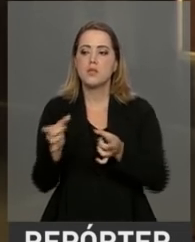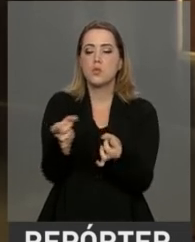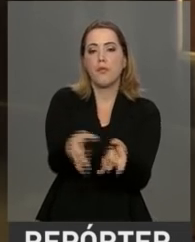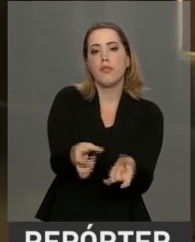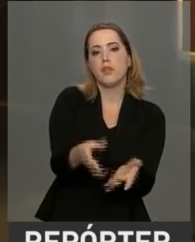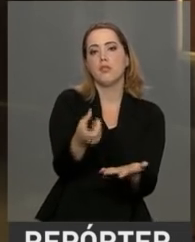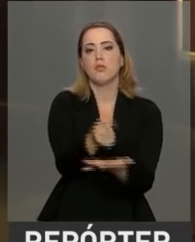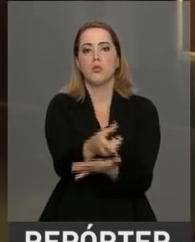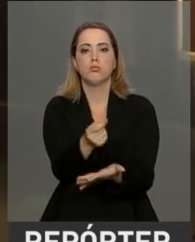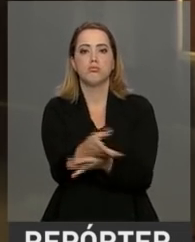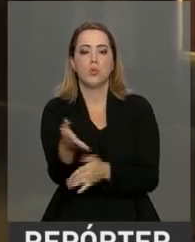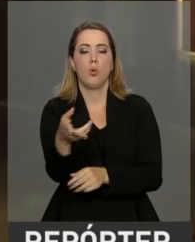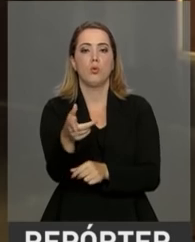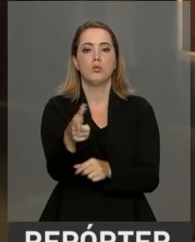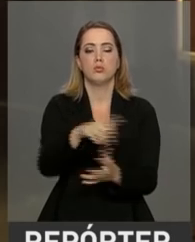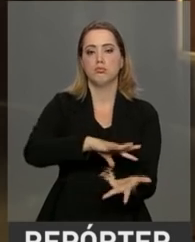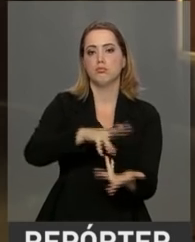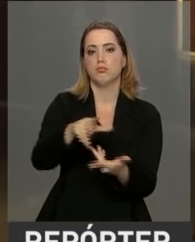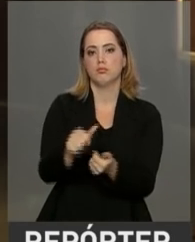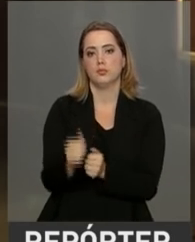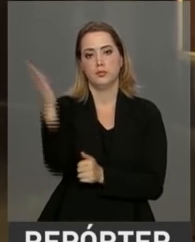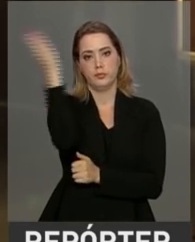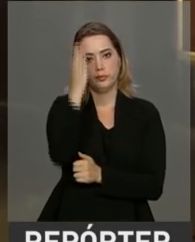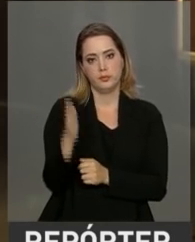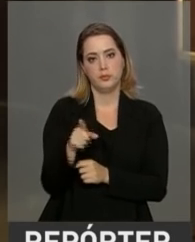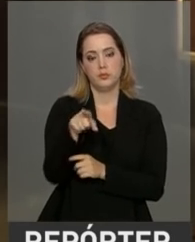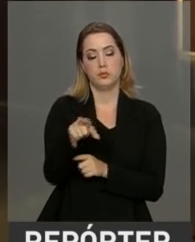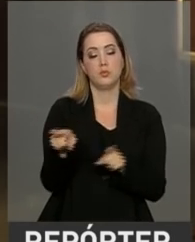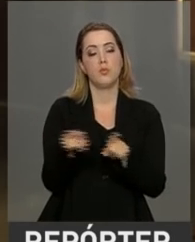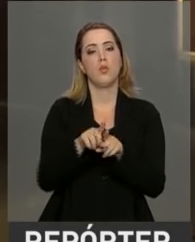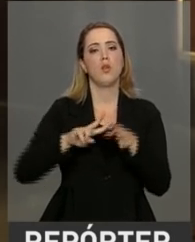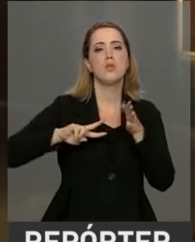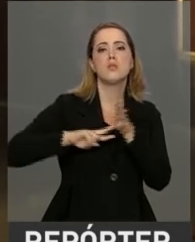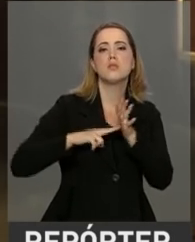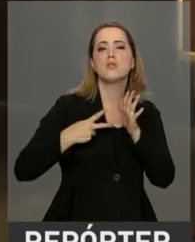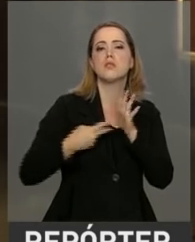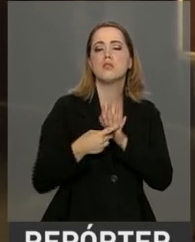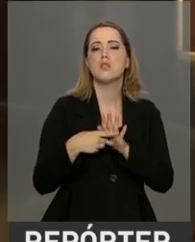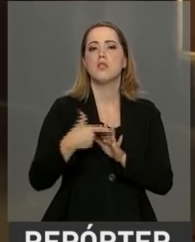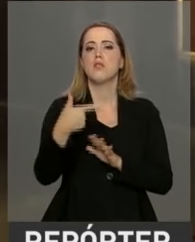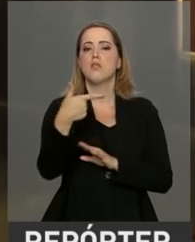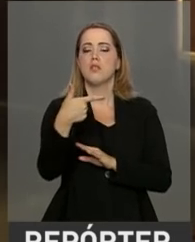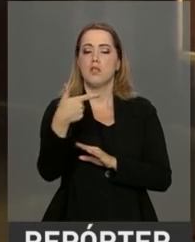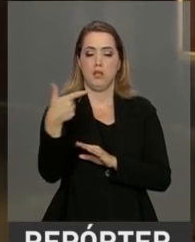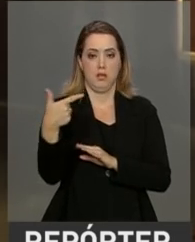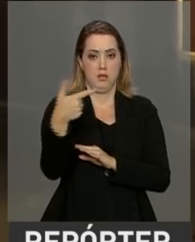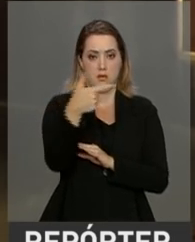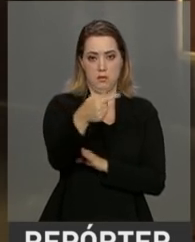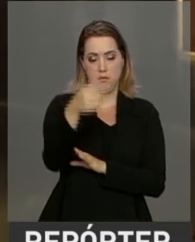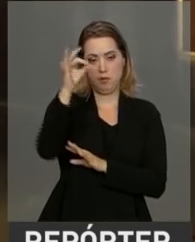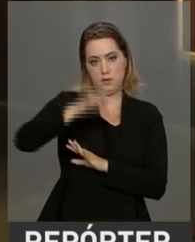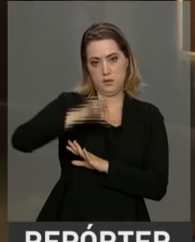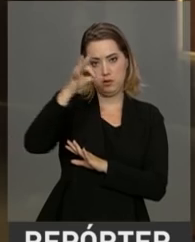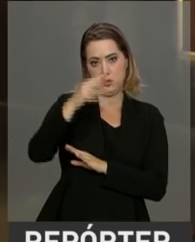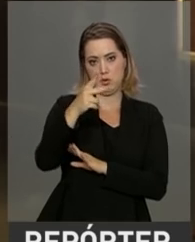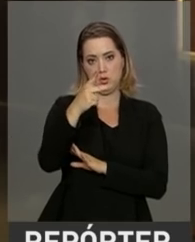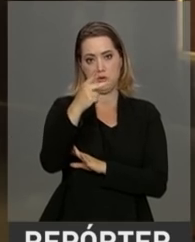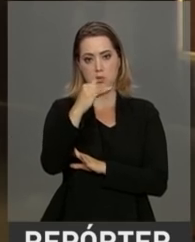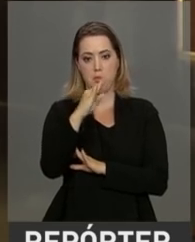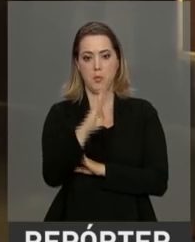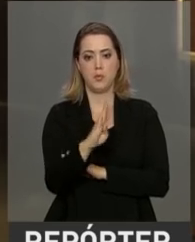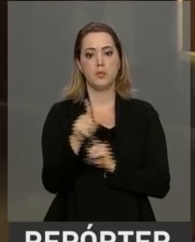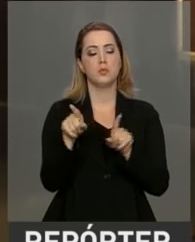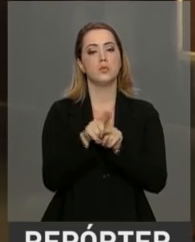dados da Organização Mundial do Comércio, as exportações brasileiras representam pouco mais de 27% do PIB nacional, o